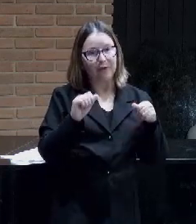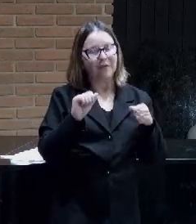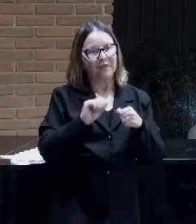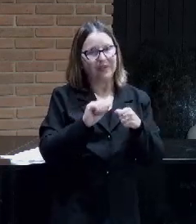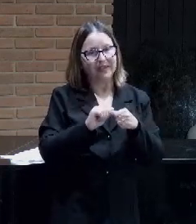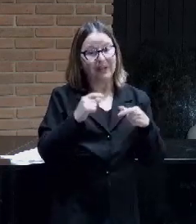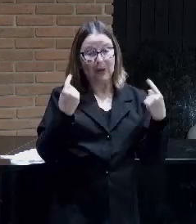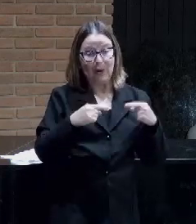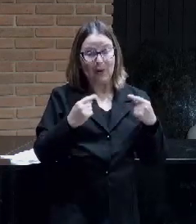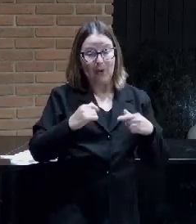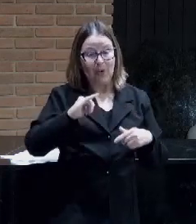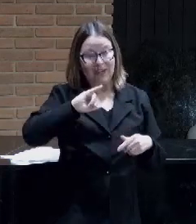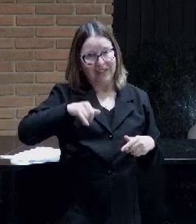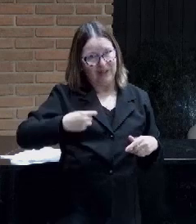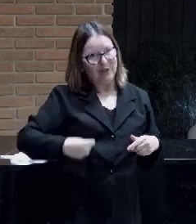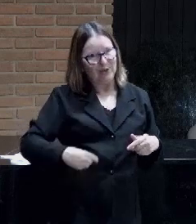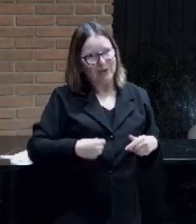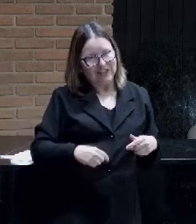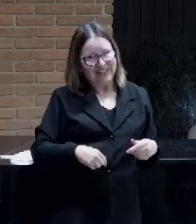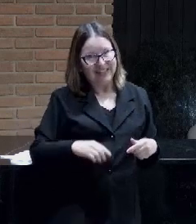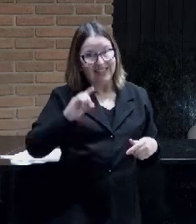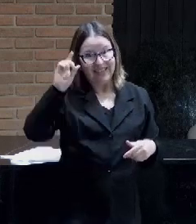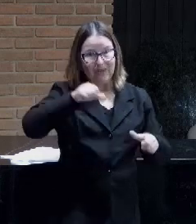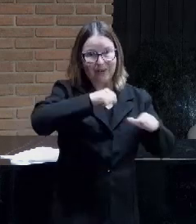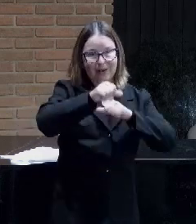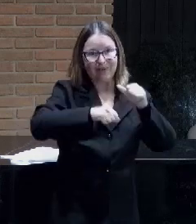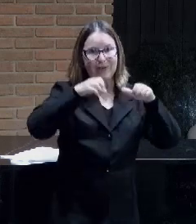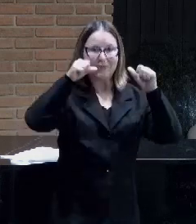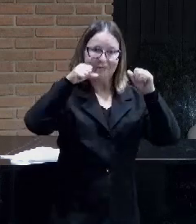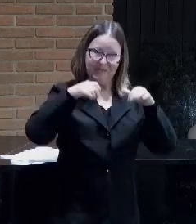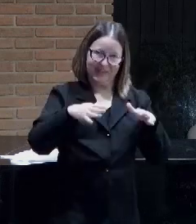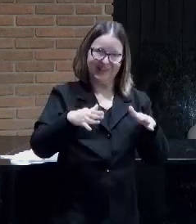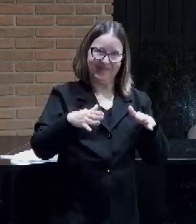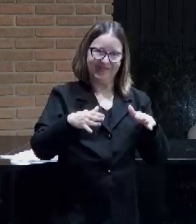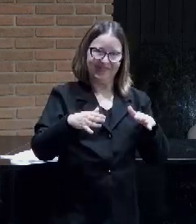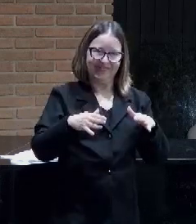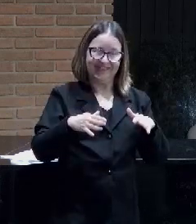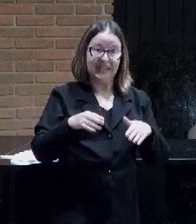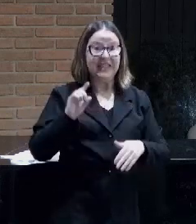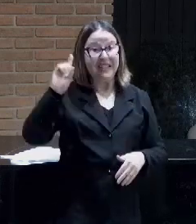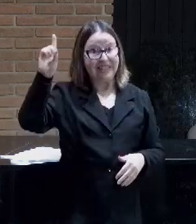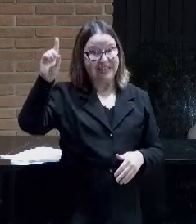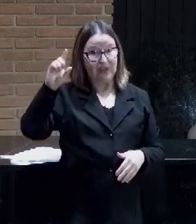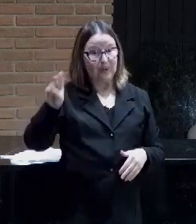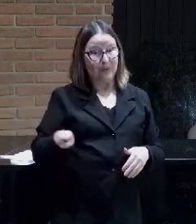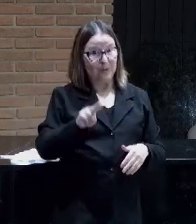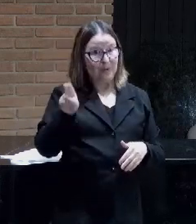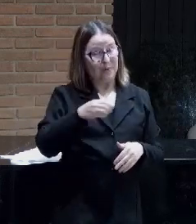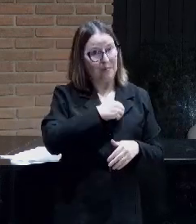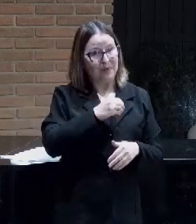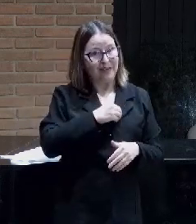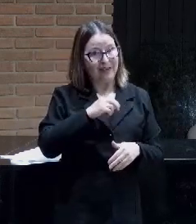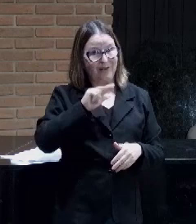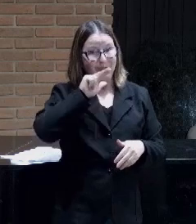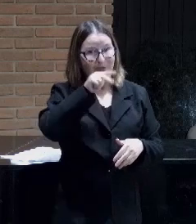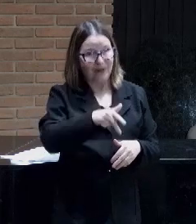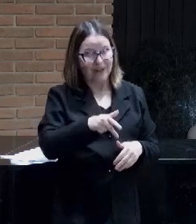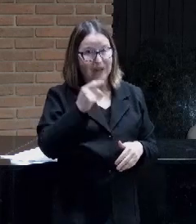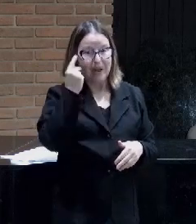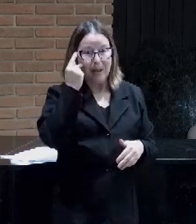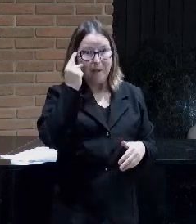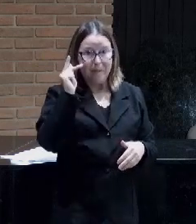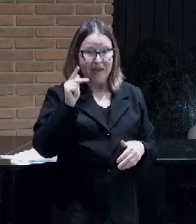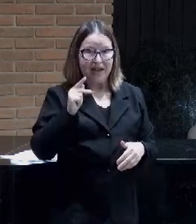Deus, porém, transforma em bem. E foi o que ele fez aqui. Usou o pecado de Jonas para fazer com que esses marinheiros temessem ao